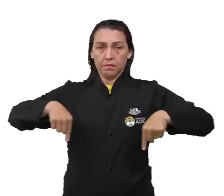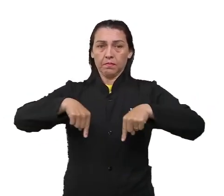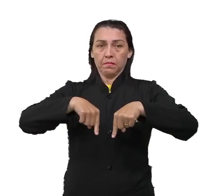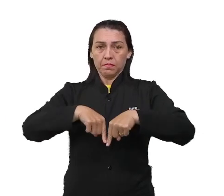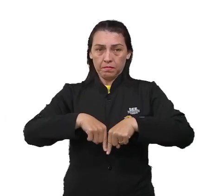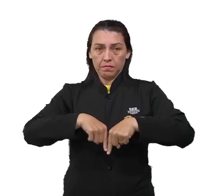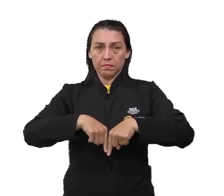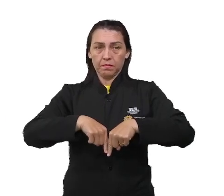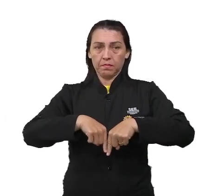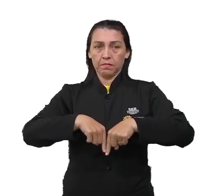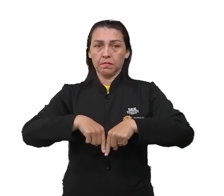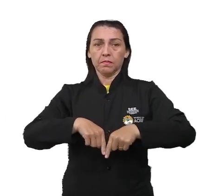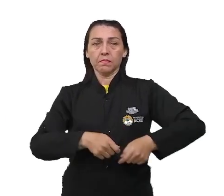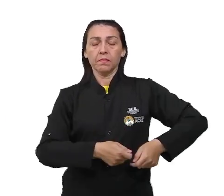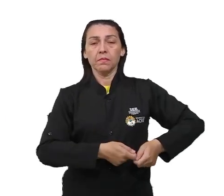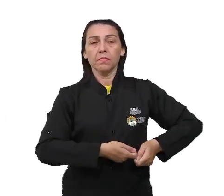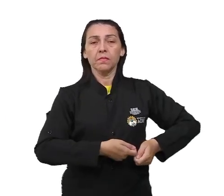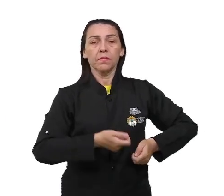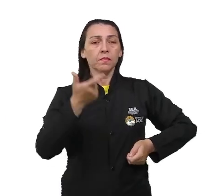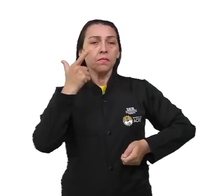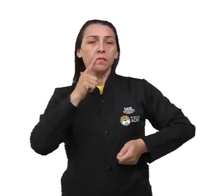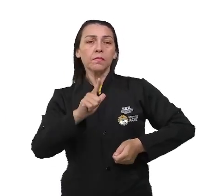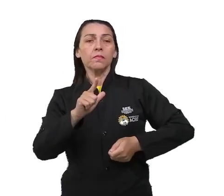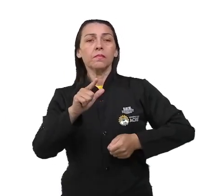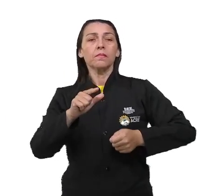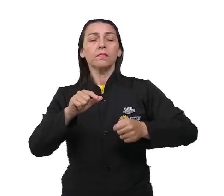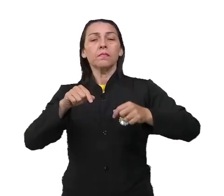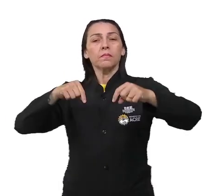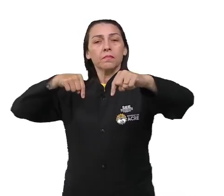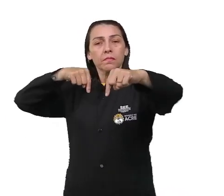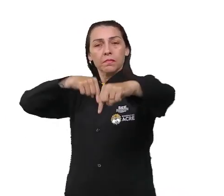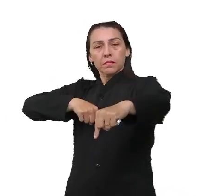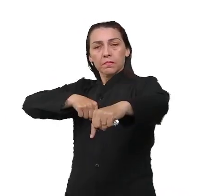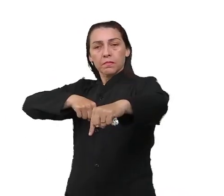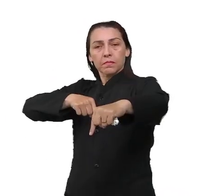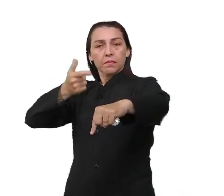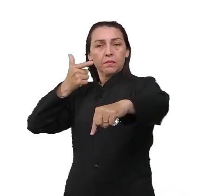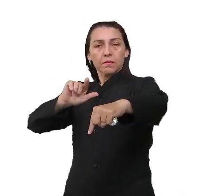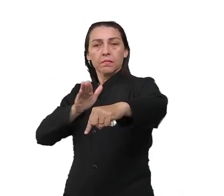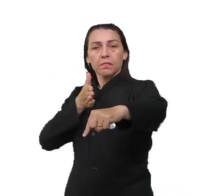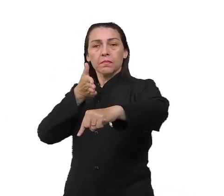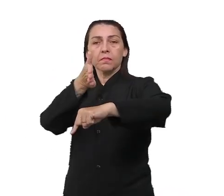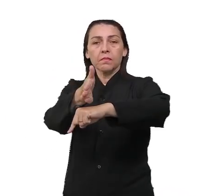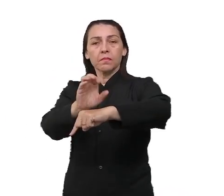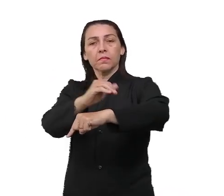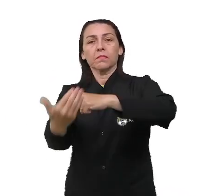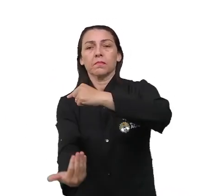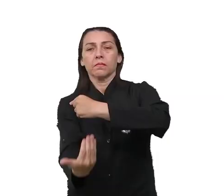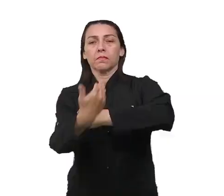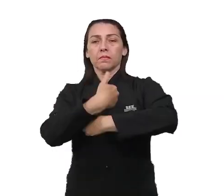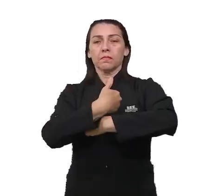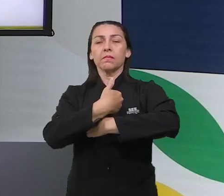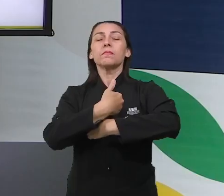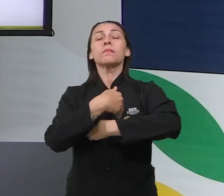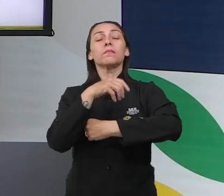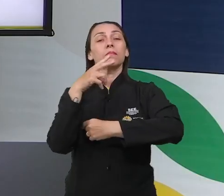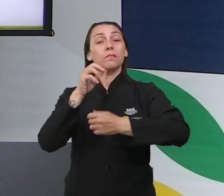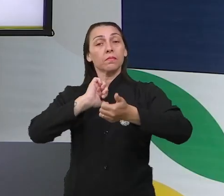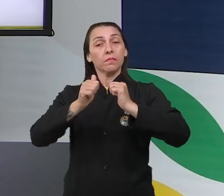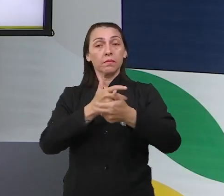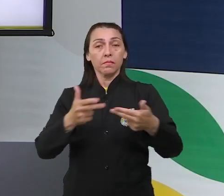campo retangular com gols em cada ponta do campo. Esse também é um esporte que você